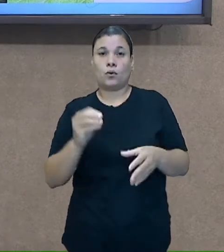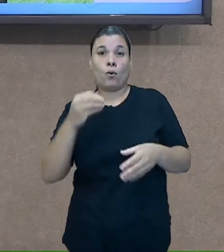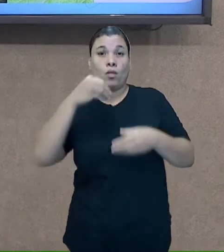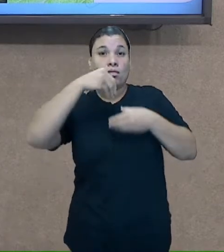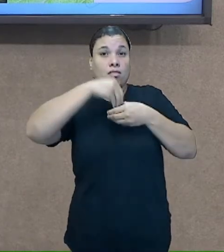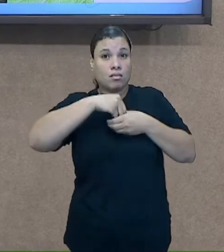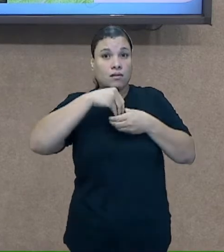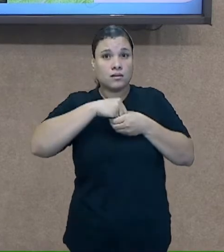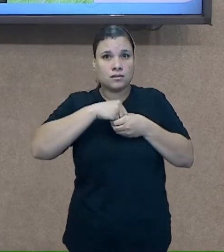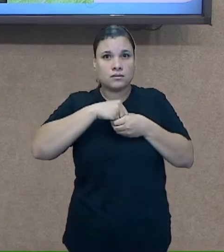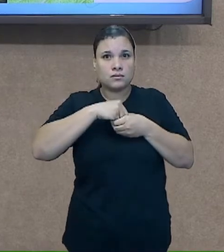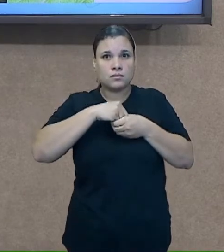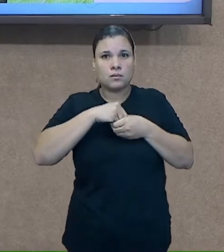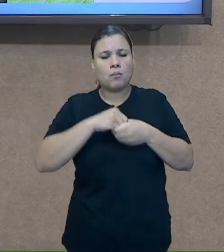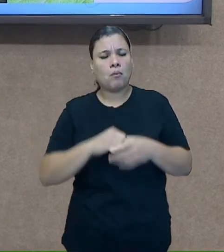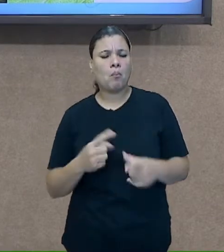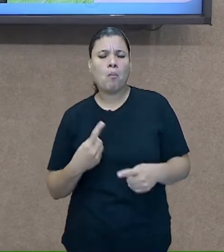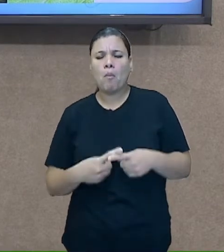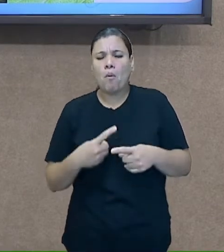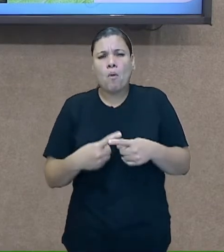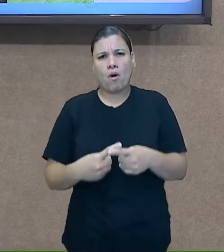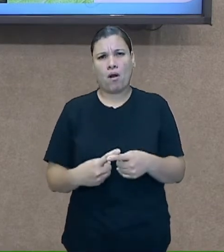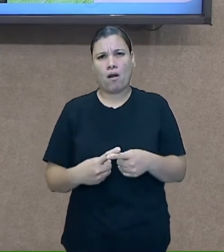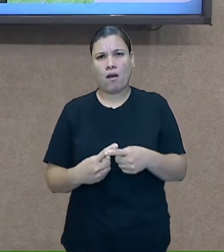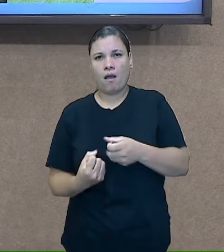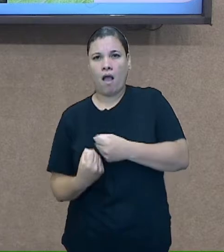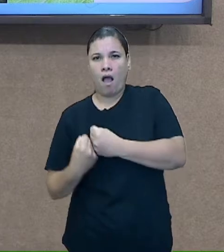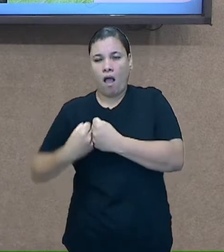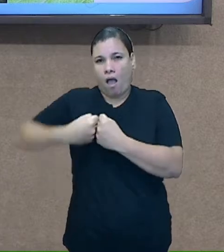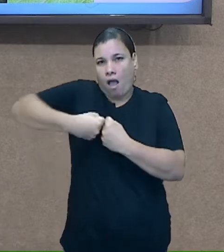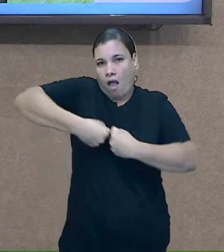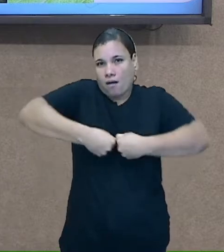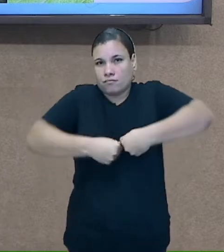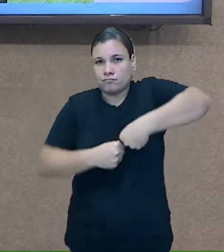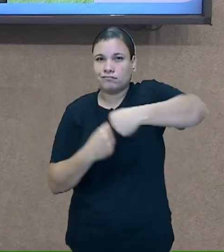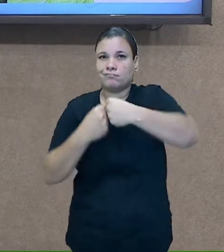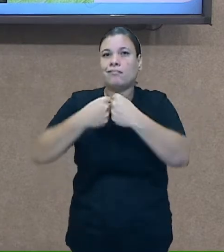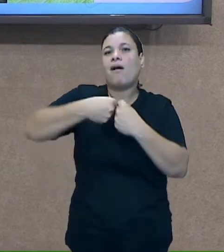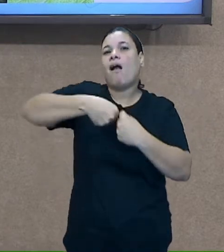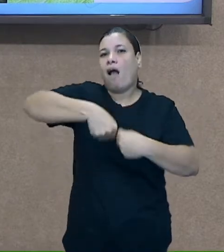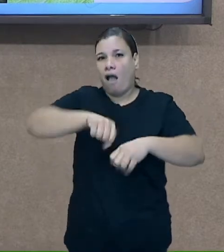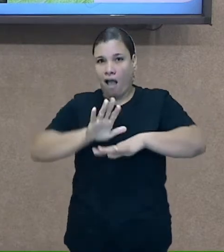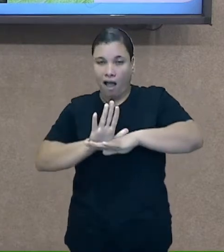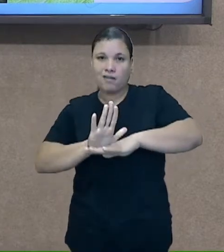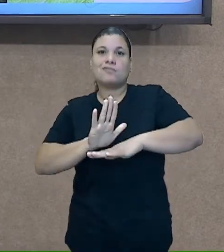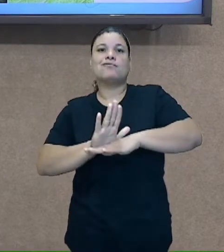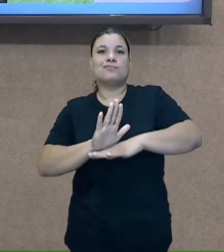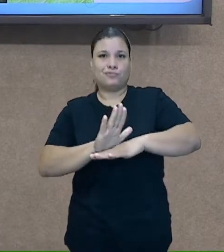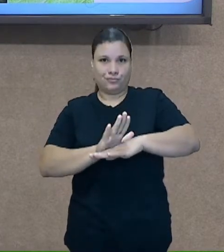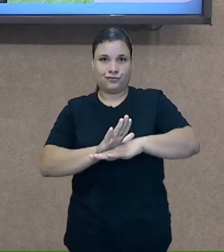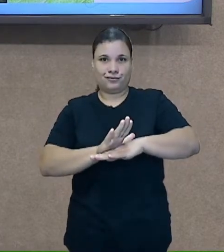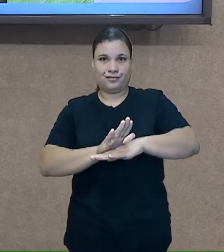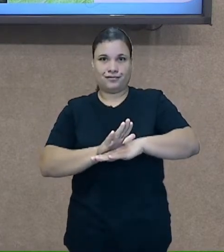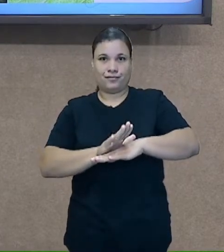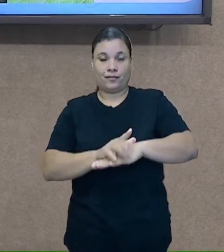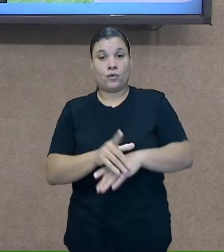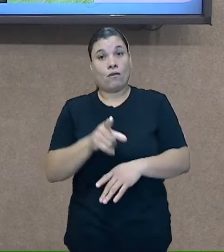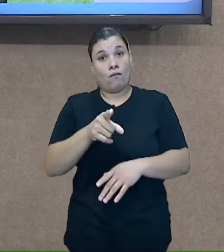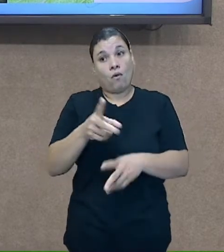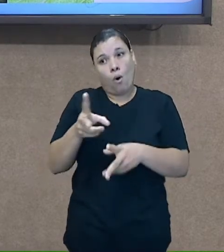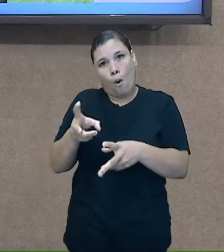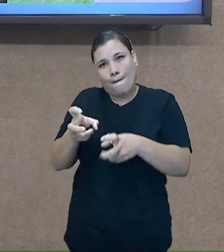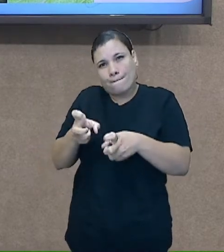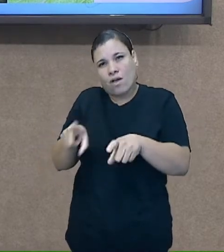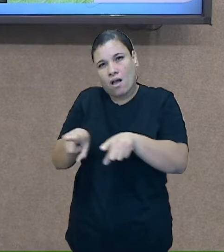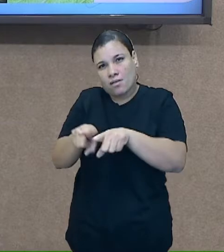a sua movimentação. Outras coisas que a gente vai observar nestes seres deste